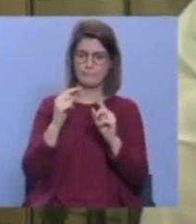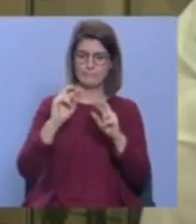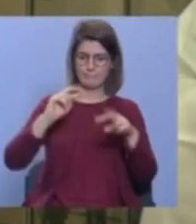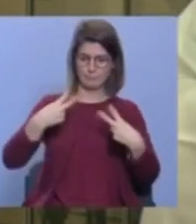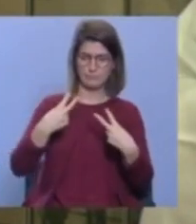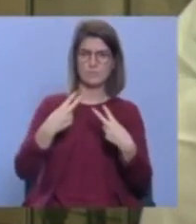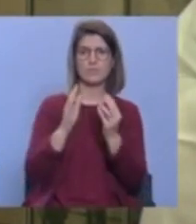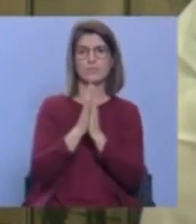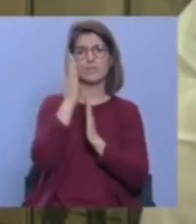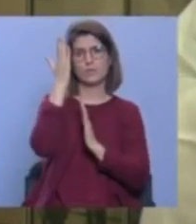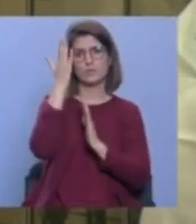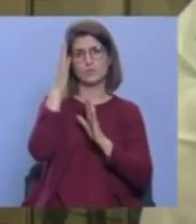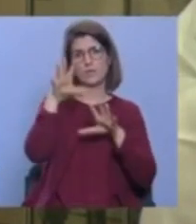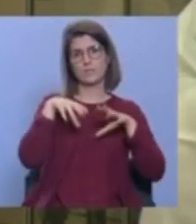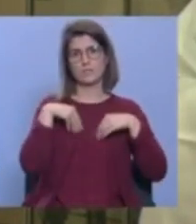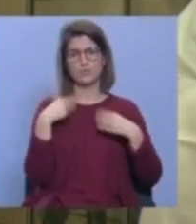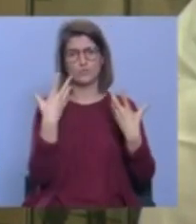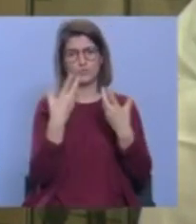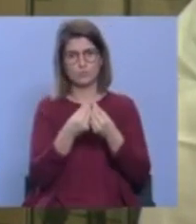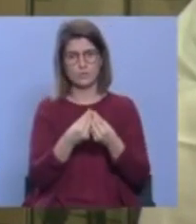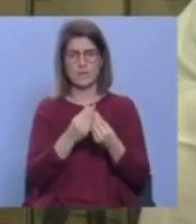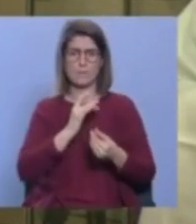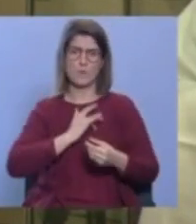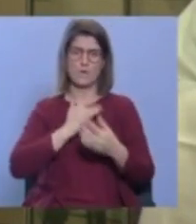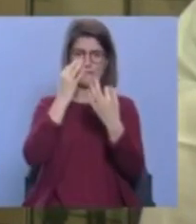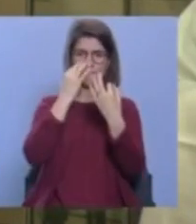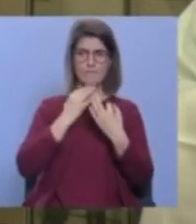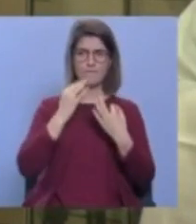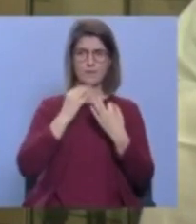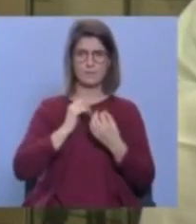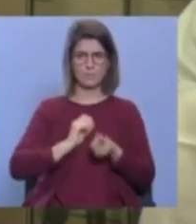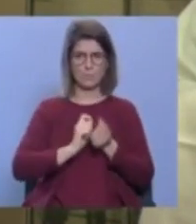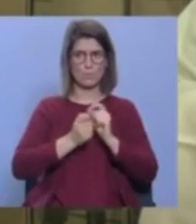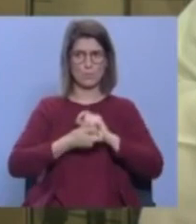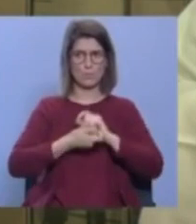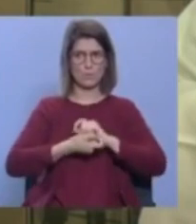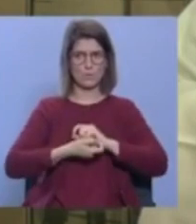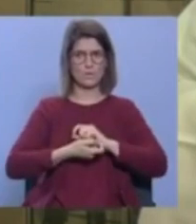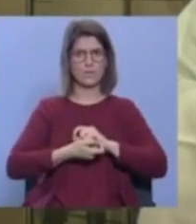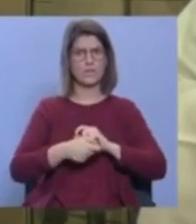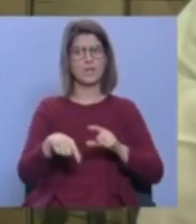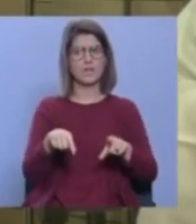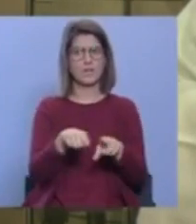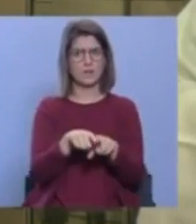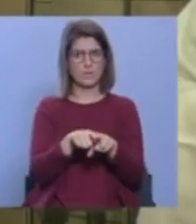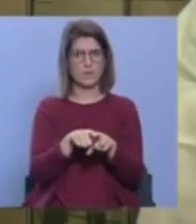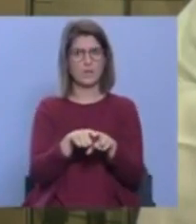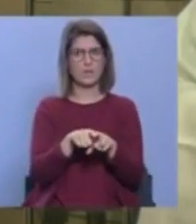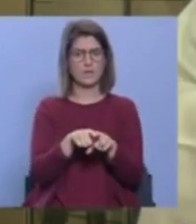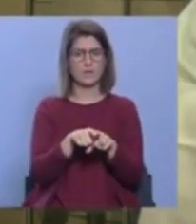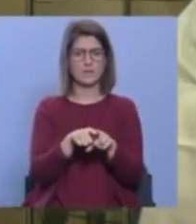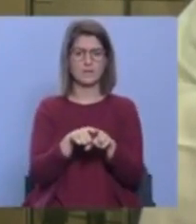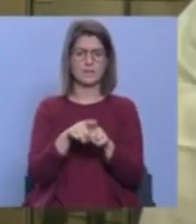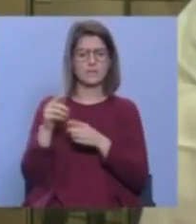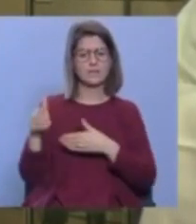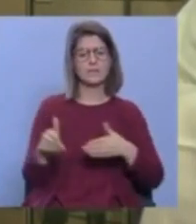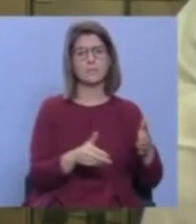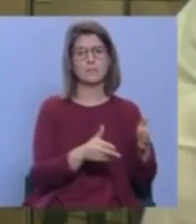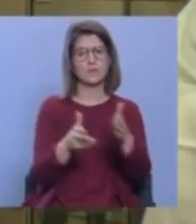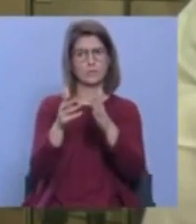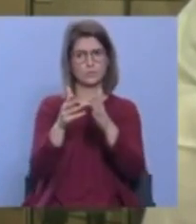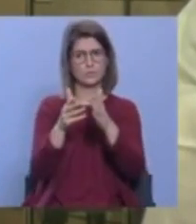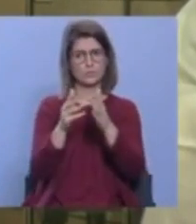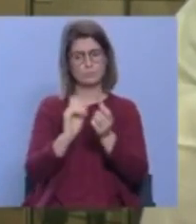aceitar e amar e nos poder transformar na celebração destes santos mistérios.